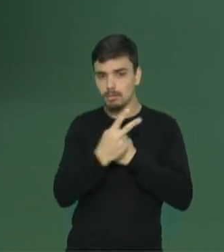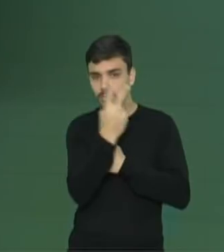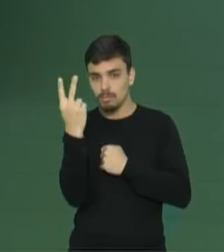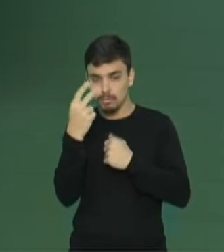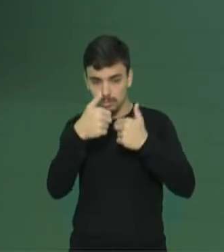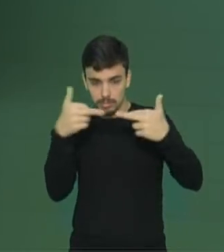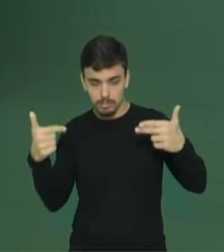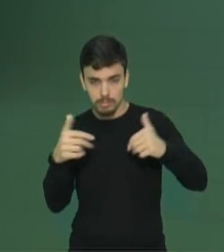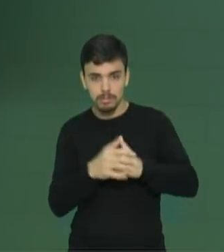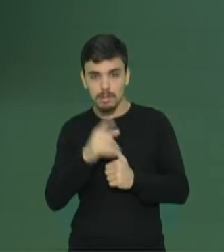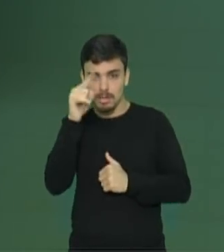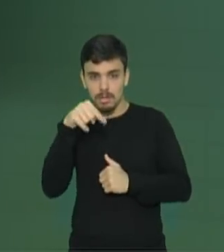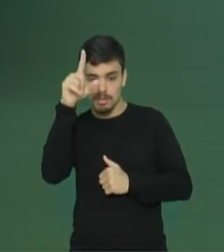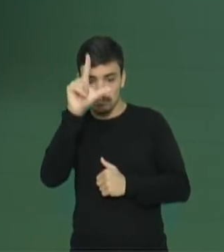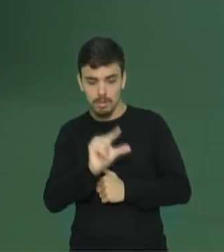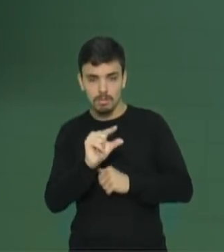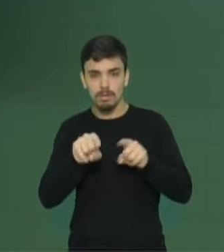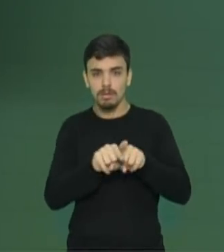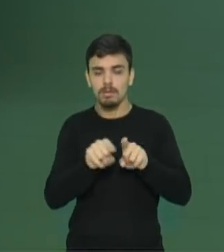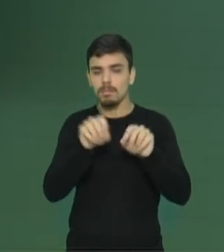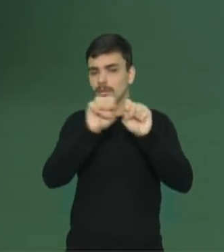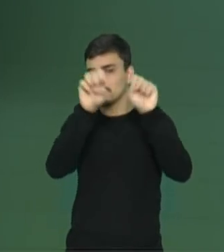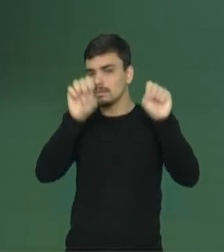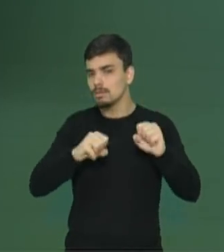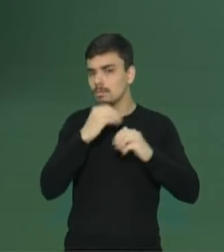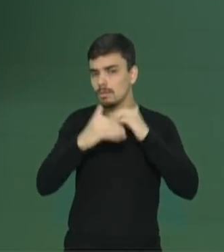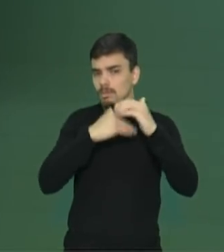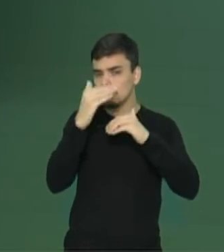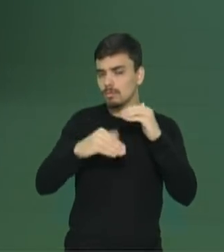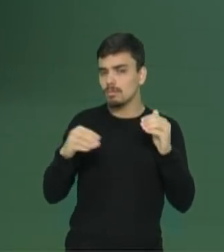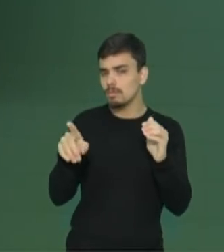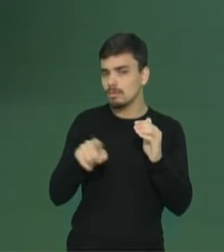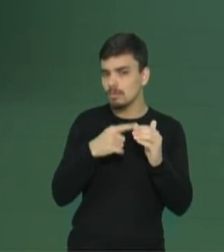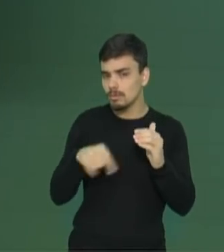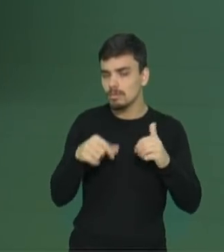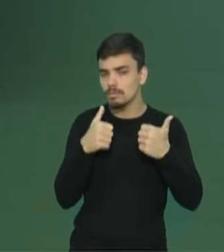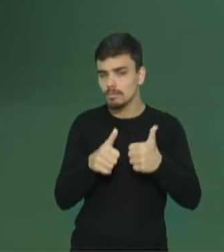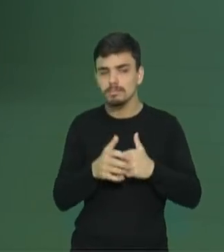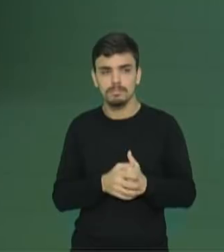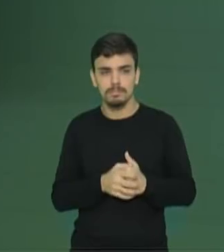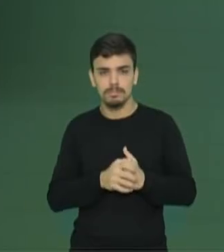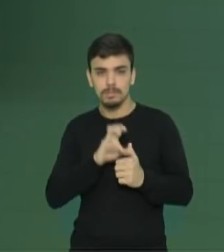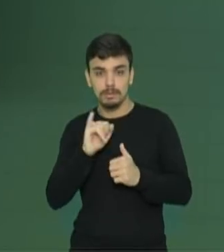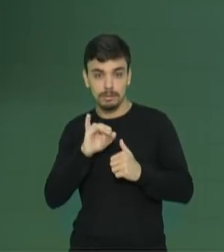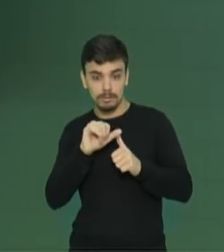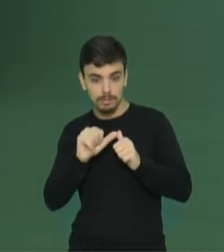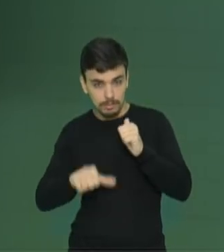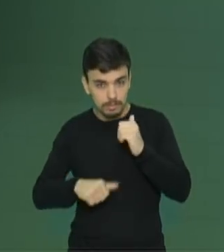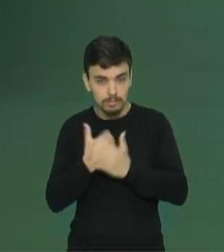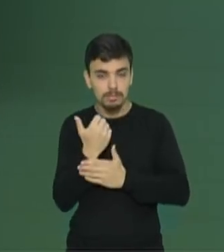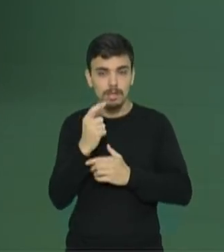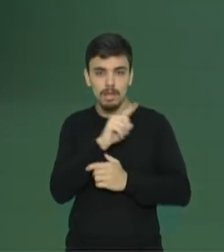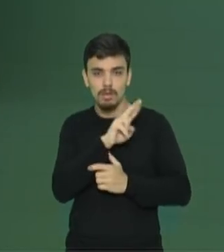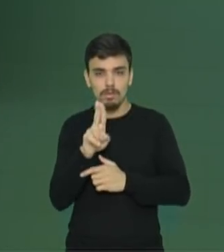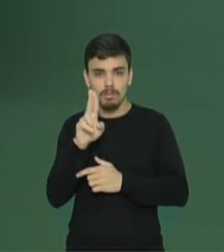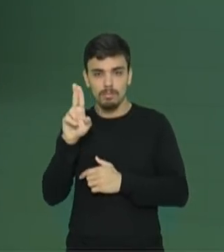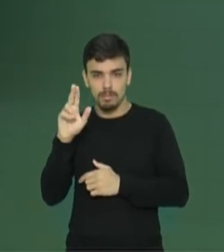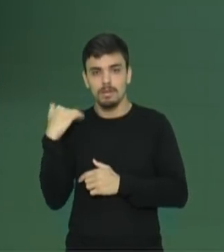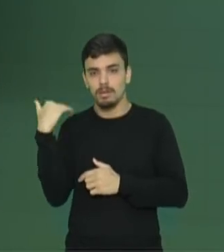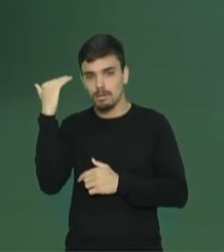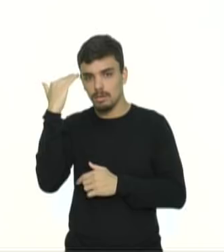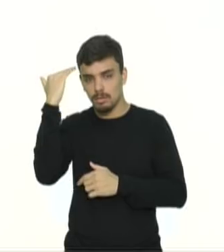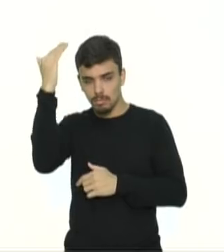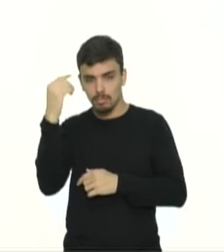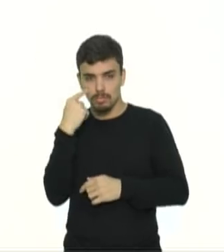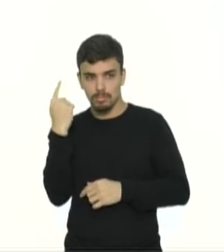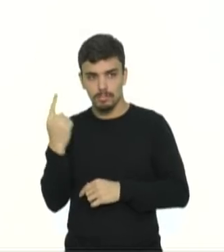coisas. É menor e o sistema reprodutor está inativo. Quando o sistema reprodutor se torna ativo, nós chamamos ele de adulto. Vejam que o